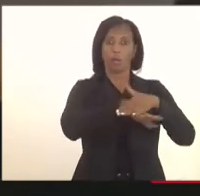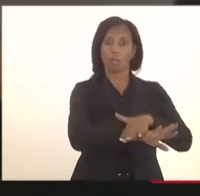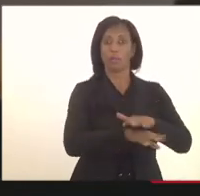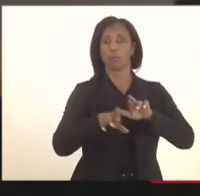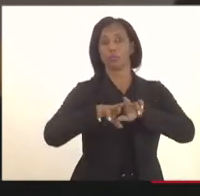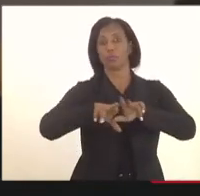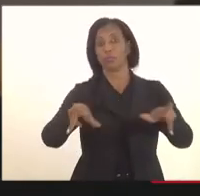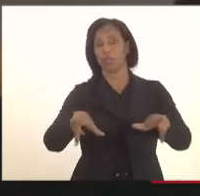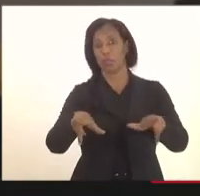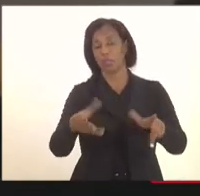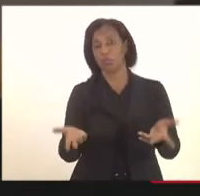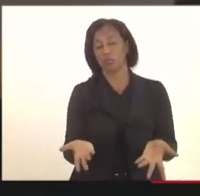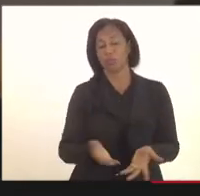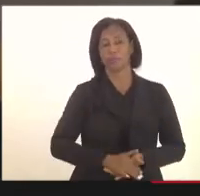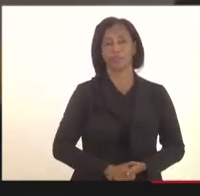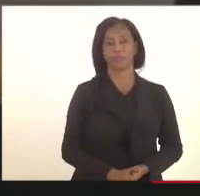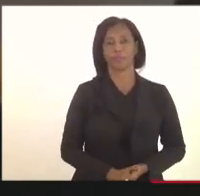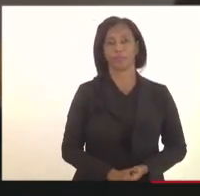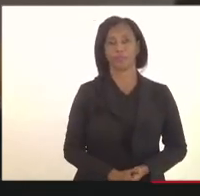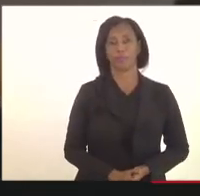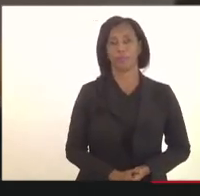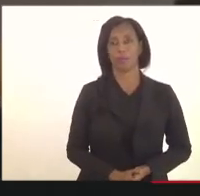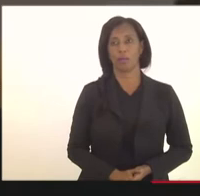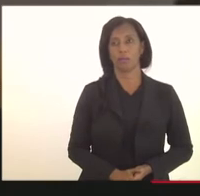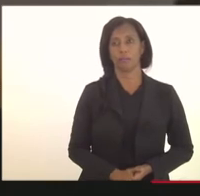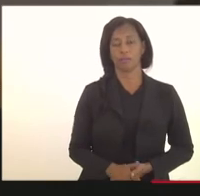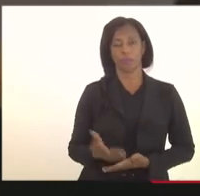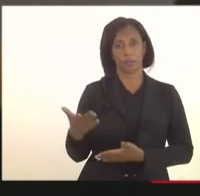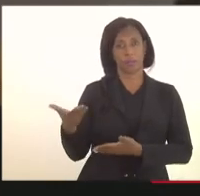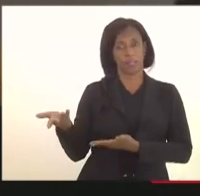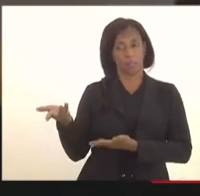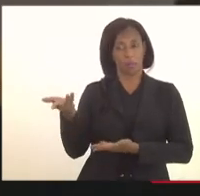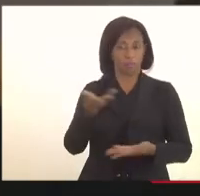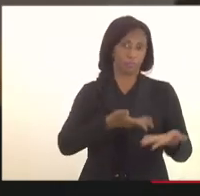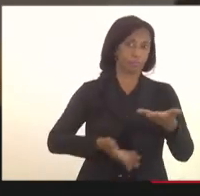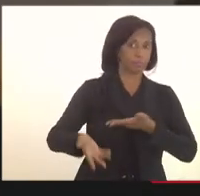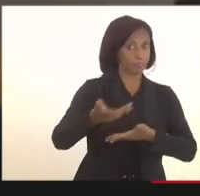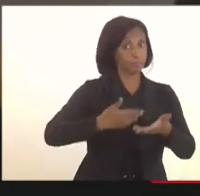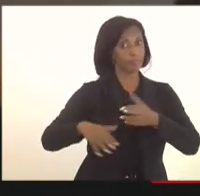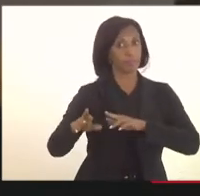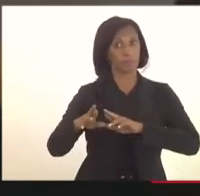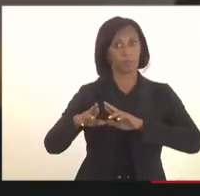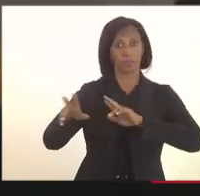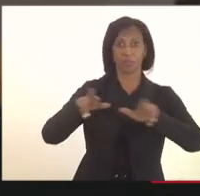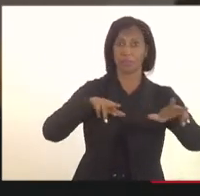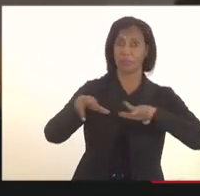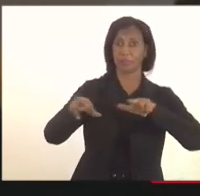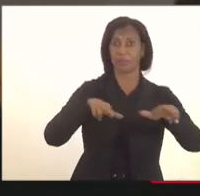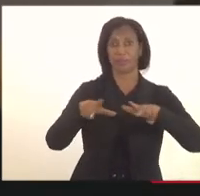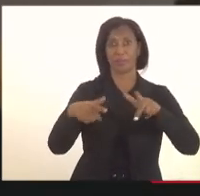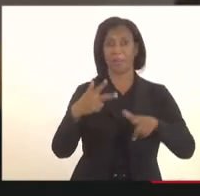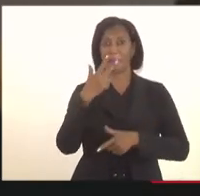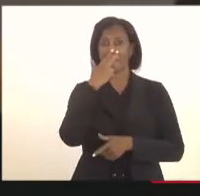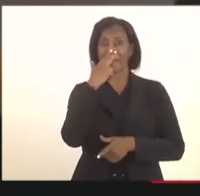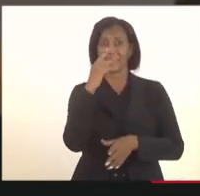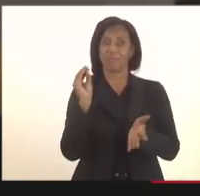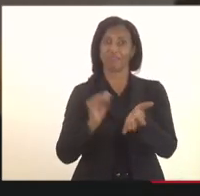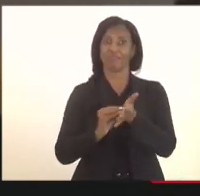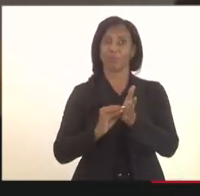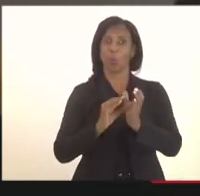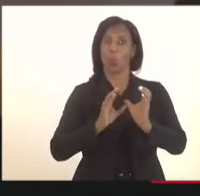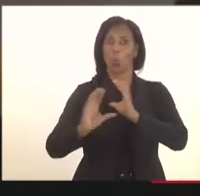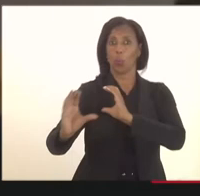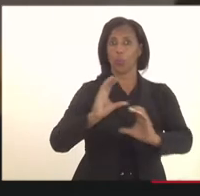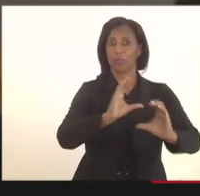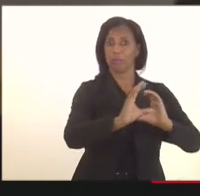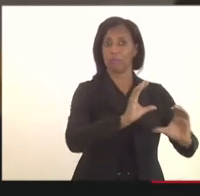diferente, um consórcio totalmente diferente. Então, vamos dizer assim, são negócios que não se comunicam do ponto de vista de